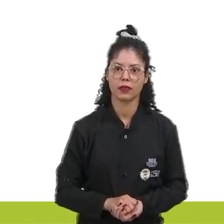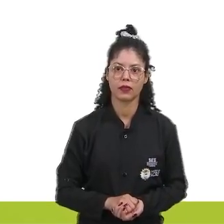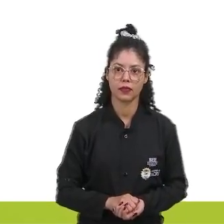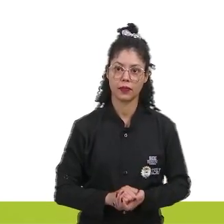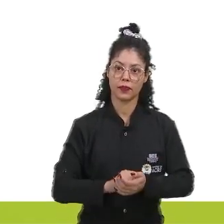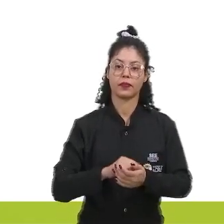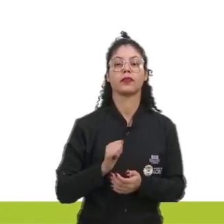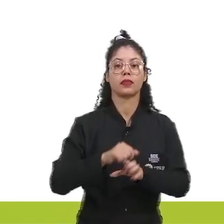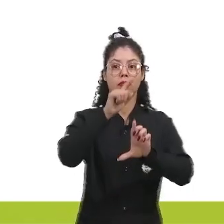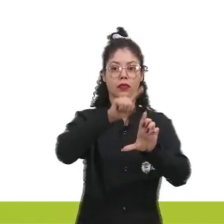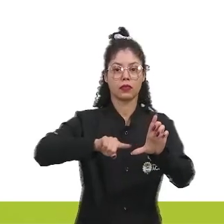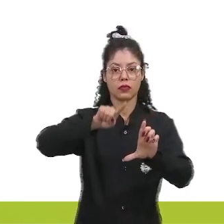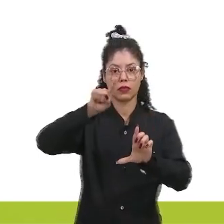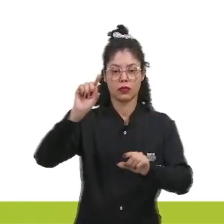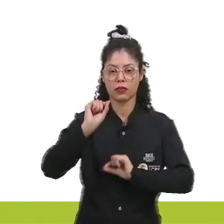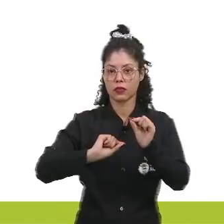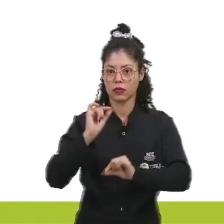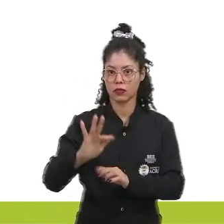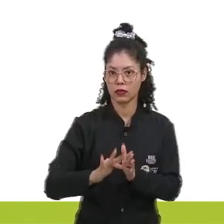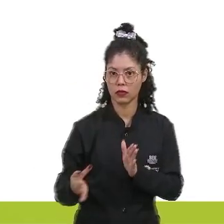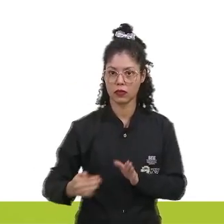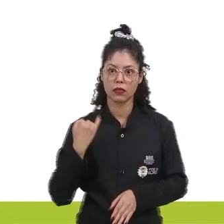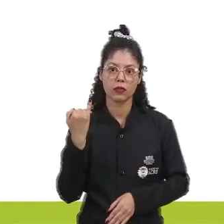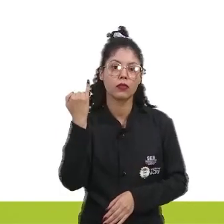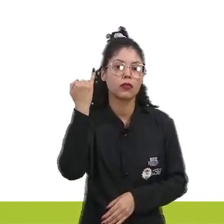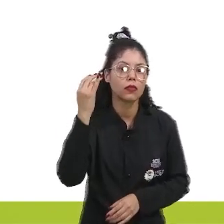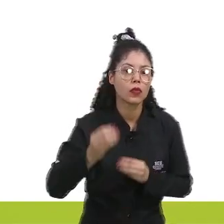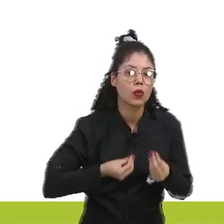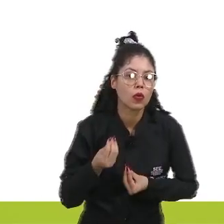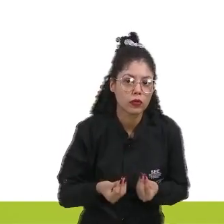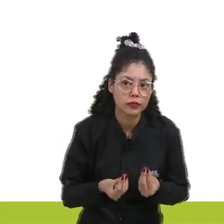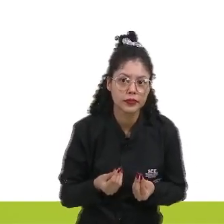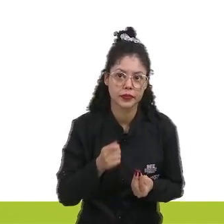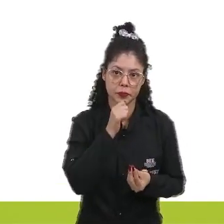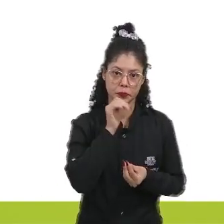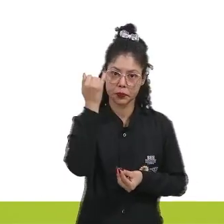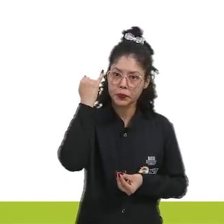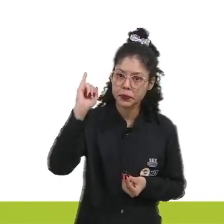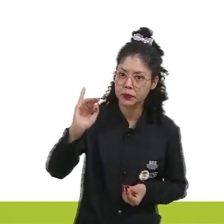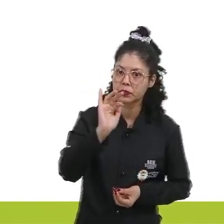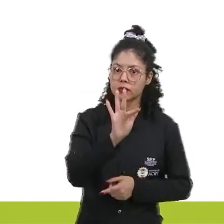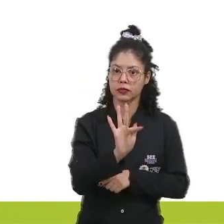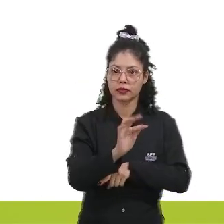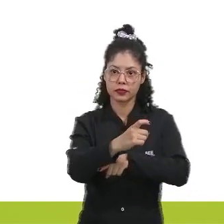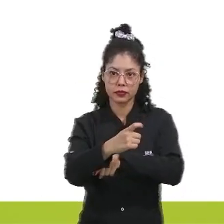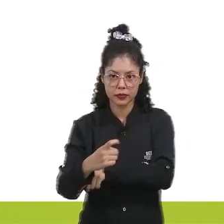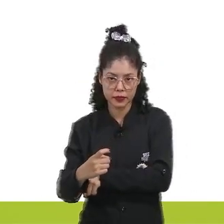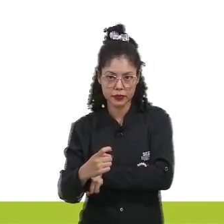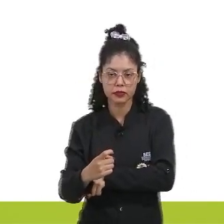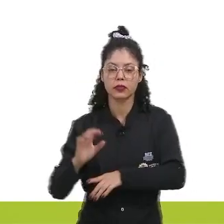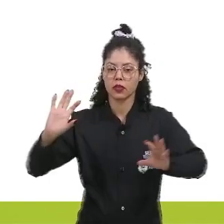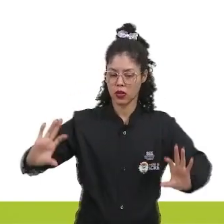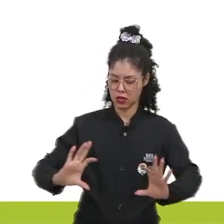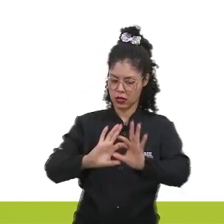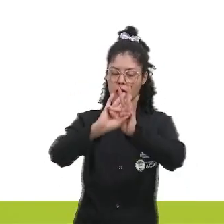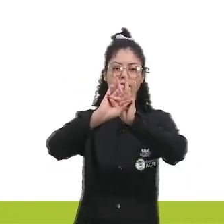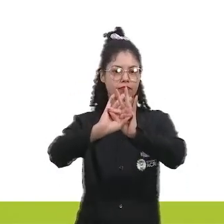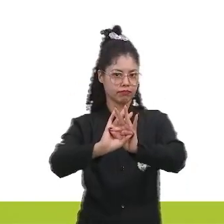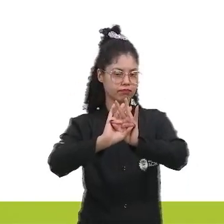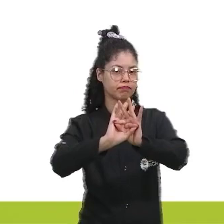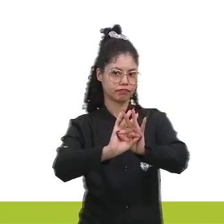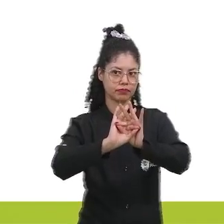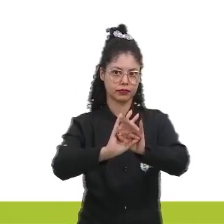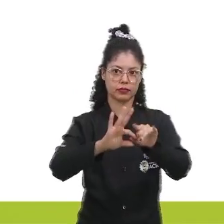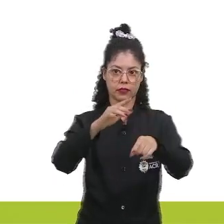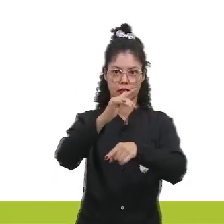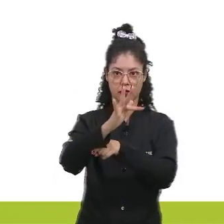Raiz da função. Professor, como é que eu vou utilizar a ideia da raiz da função? Eu tenho uma ideia da função f de x, aquela relação matemática que a gente chama de